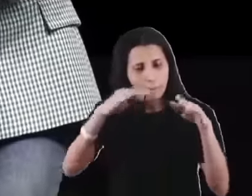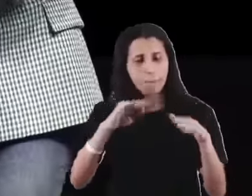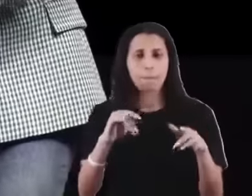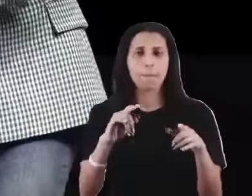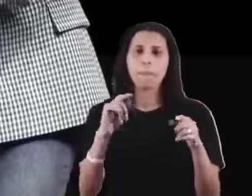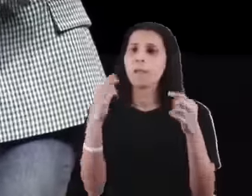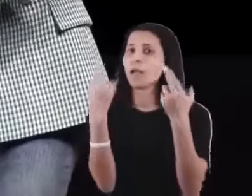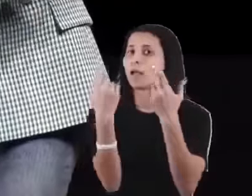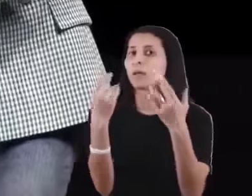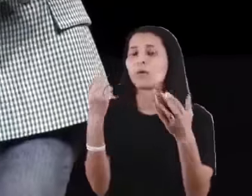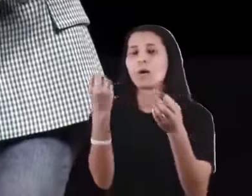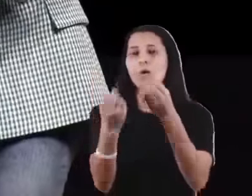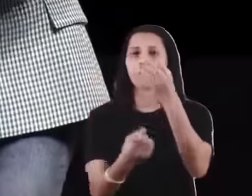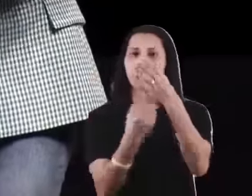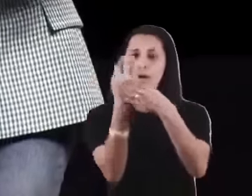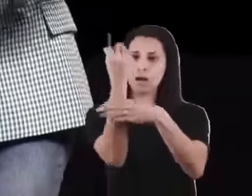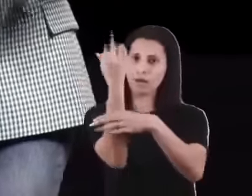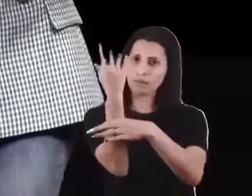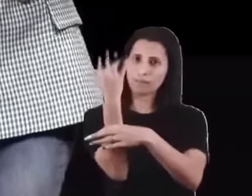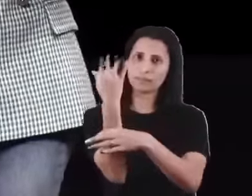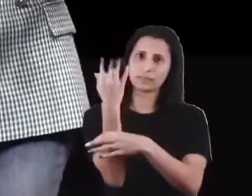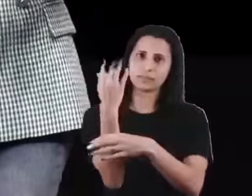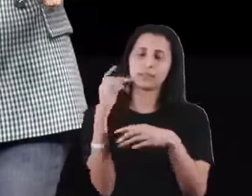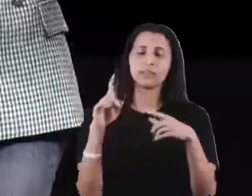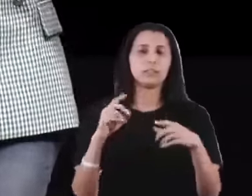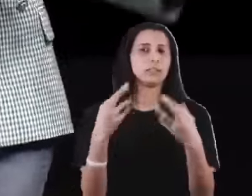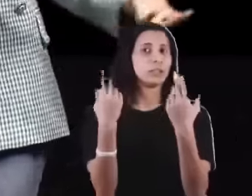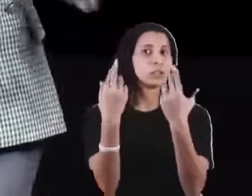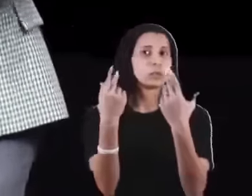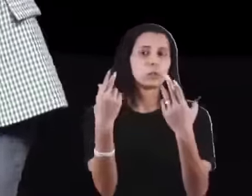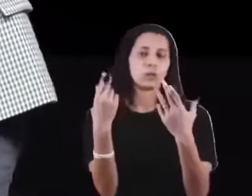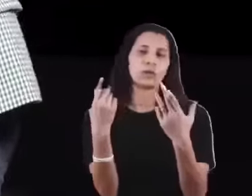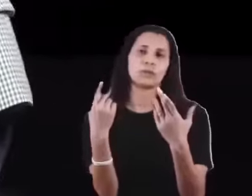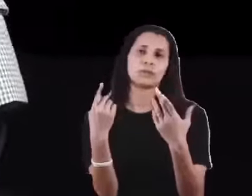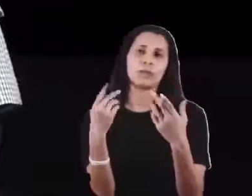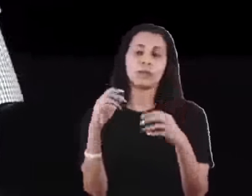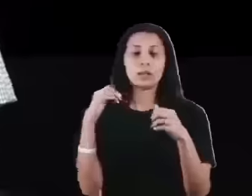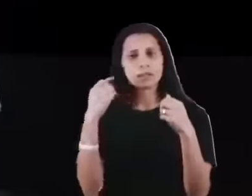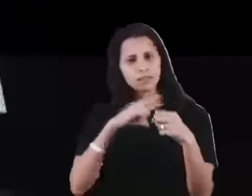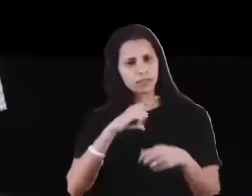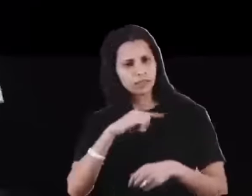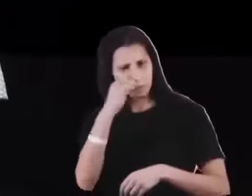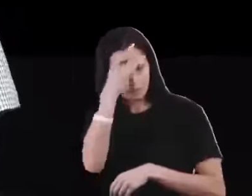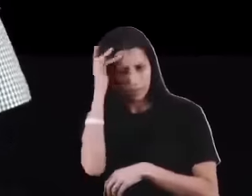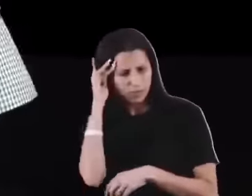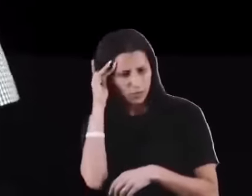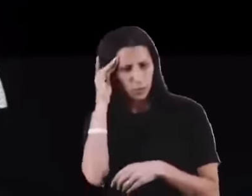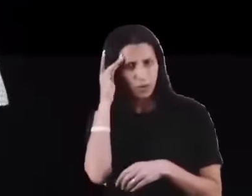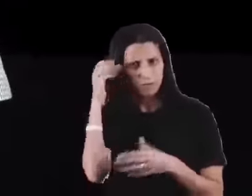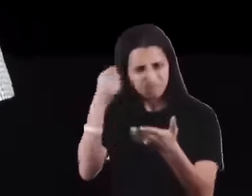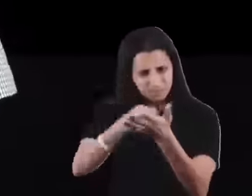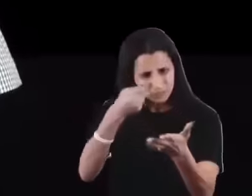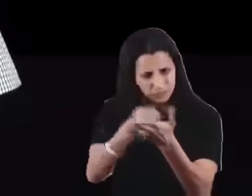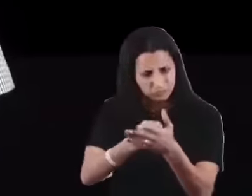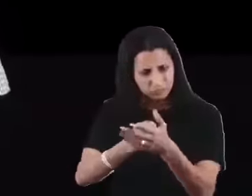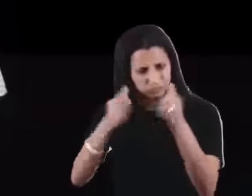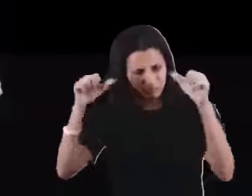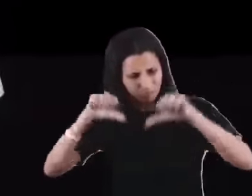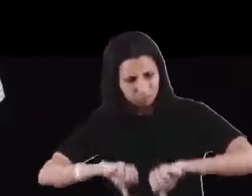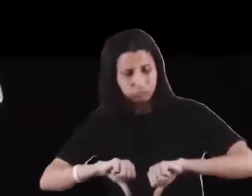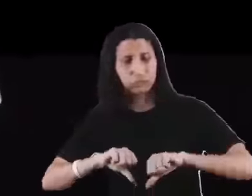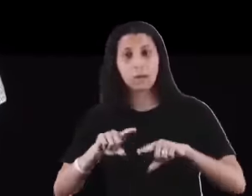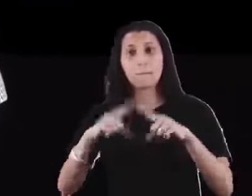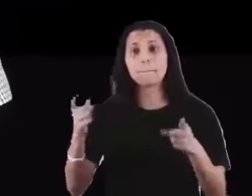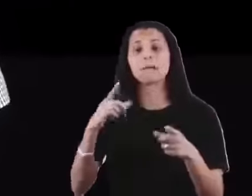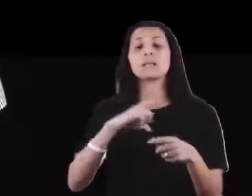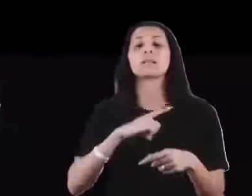problema é o material e tem gente que na hora da pressa o endurece tem gente que na hora da pressão amolece Deus te trouxe aqui para dizer qual é o